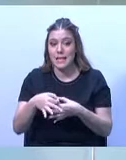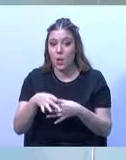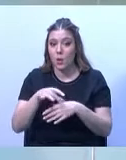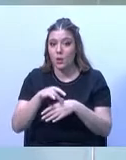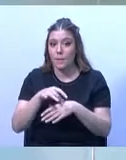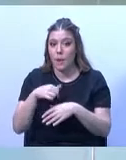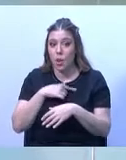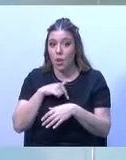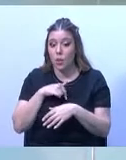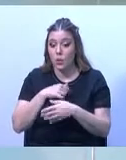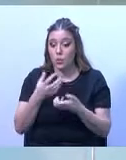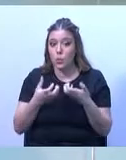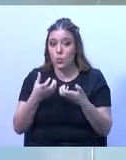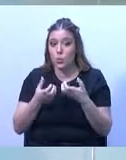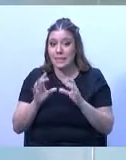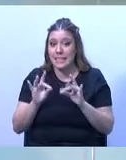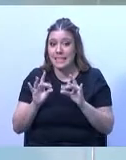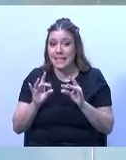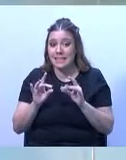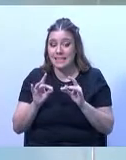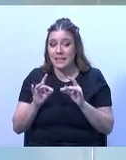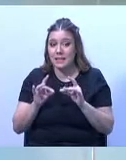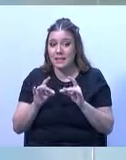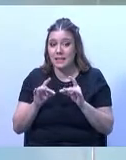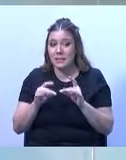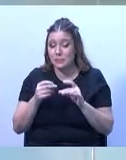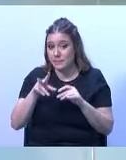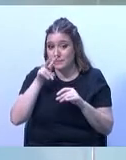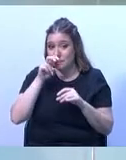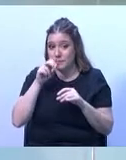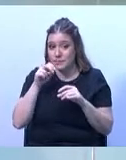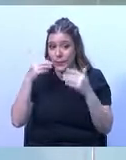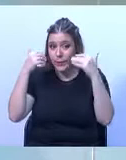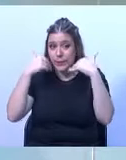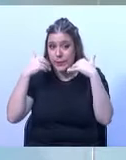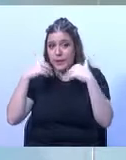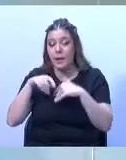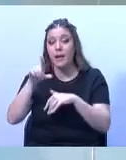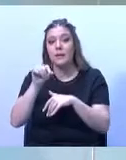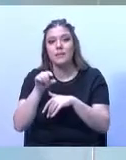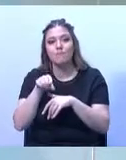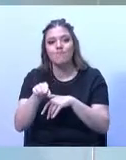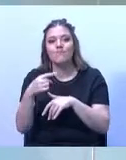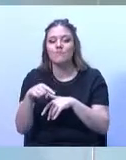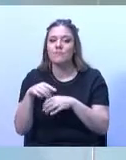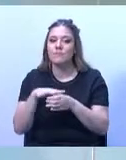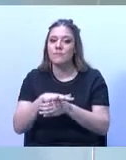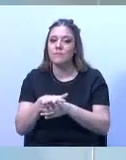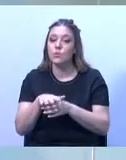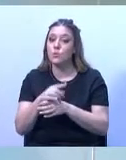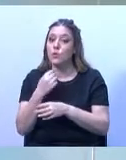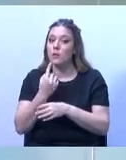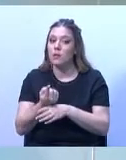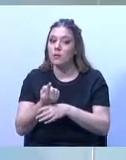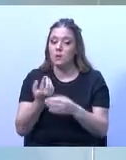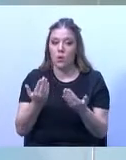pele, que provocam mais umidade, mais viscosidade e até mais odor. E, além disso, faz exatamente essa situação que a Dona Margarida estava